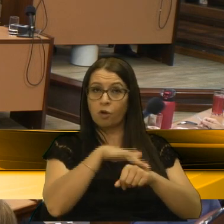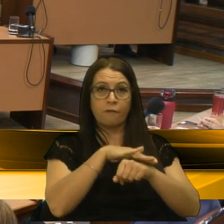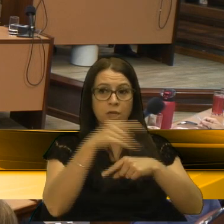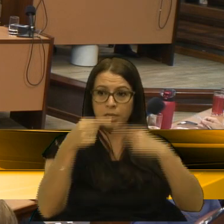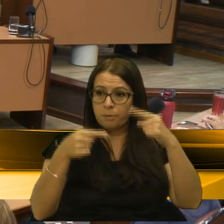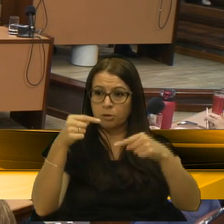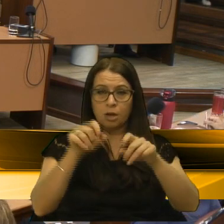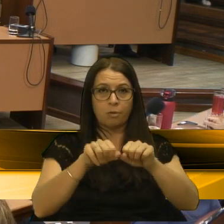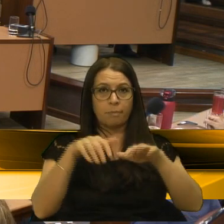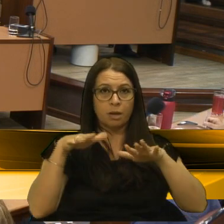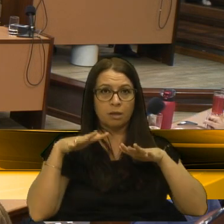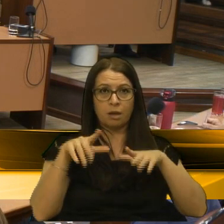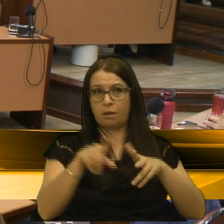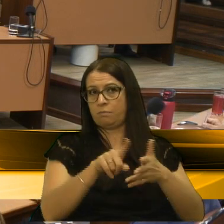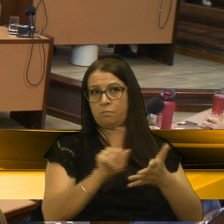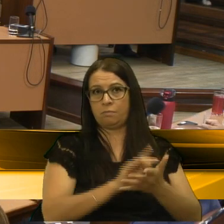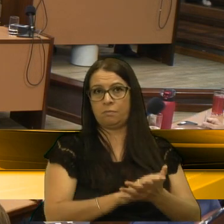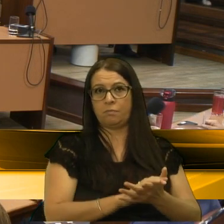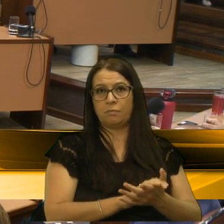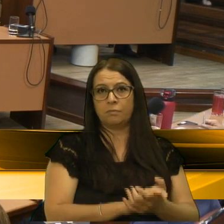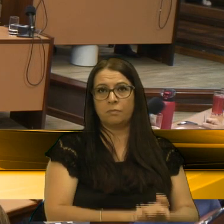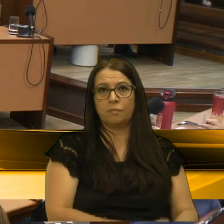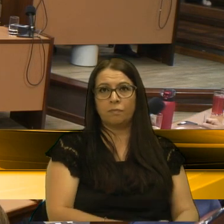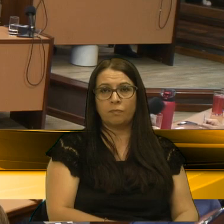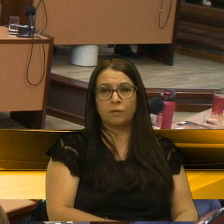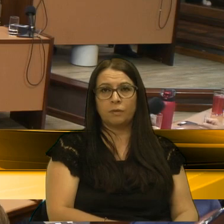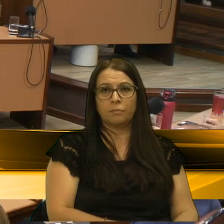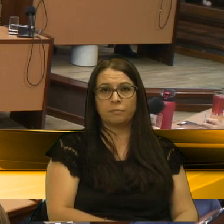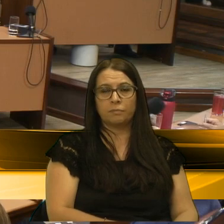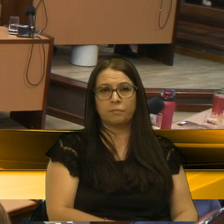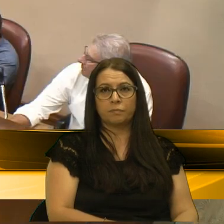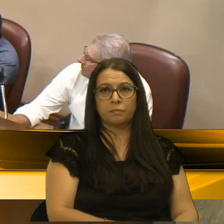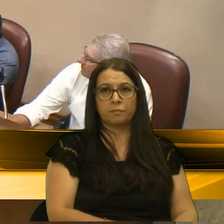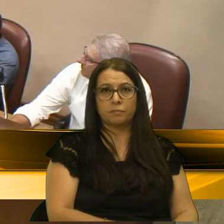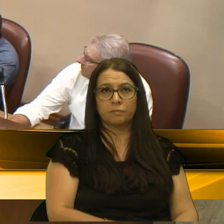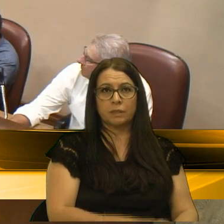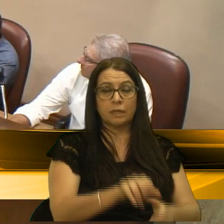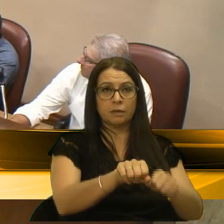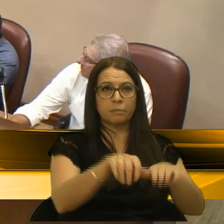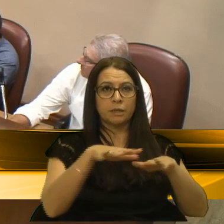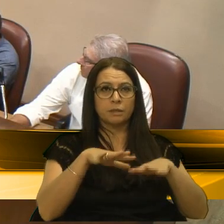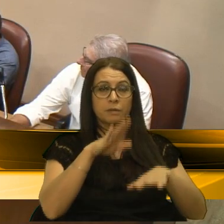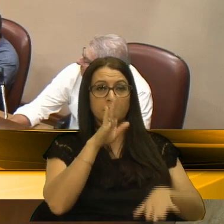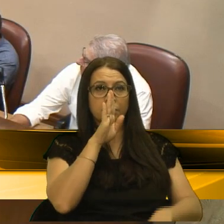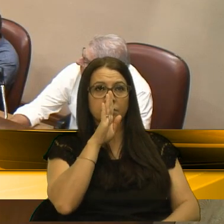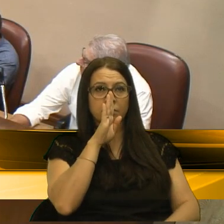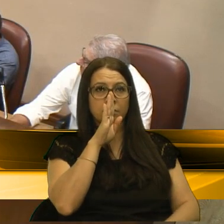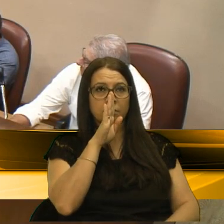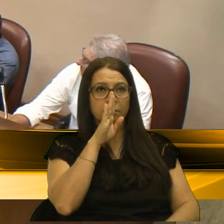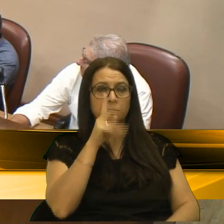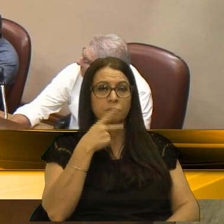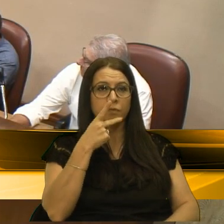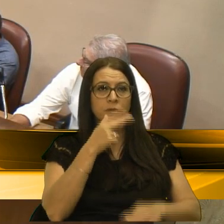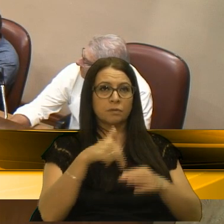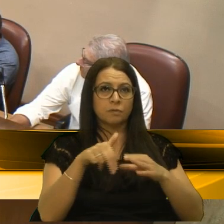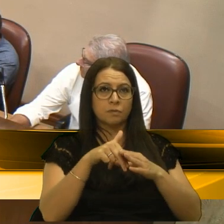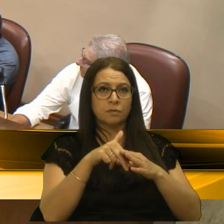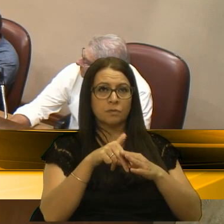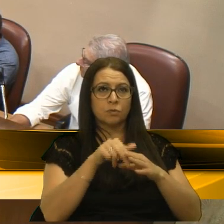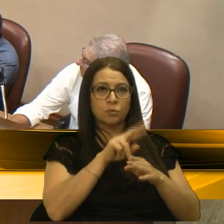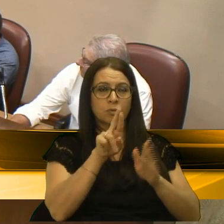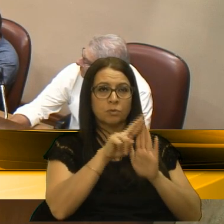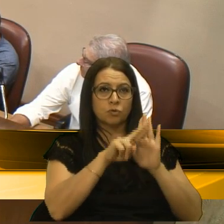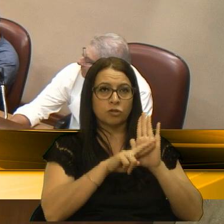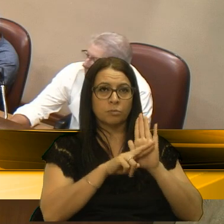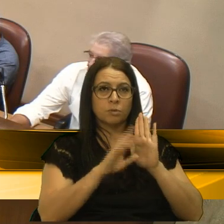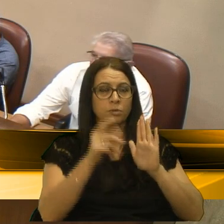com a plateia. Certo, o seu tempo... Para encerrar, a plateia tem que ficar em silêncio quando alguém está na tribuna. Use todo o regimento, vereador